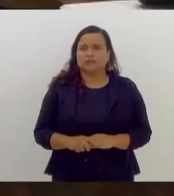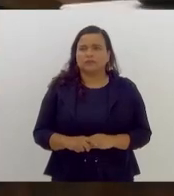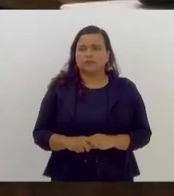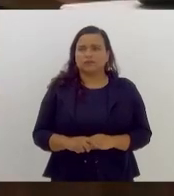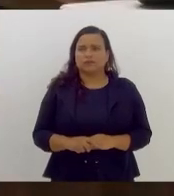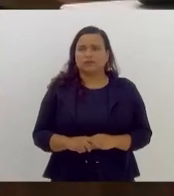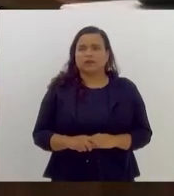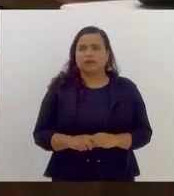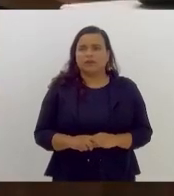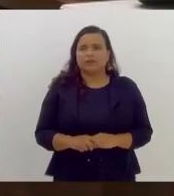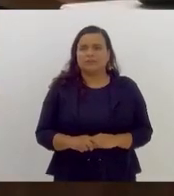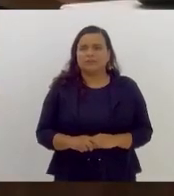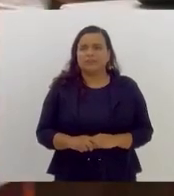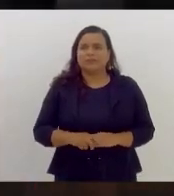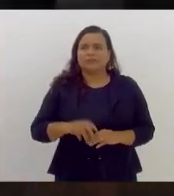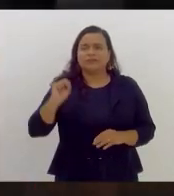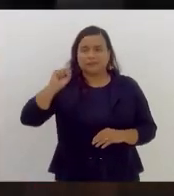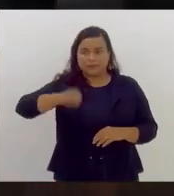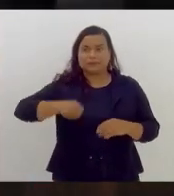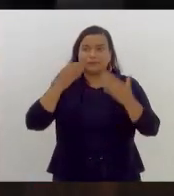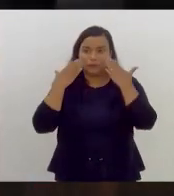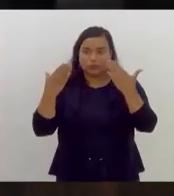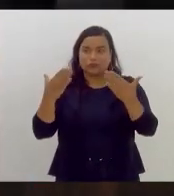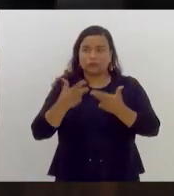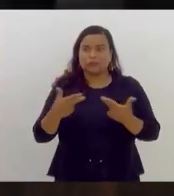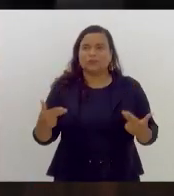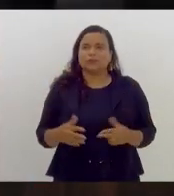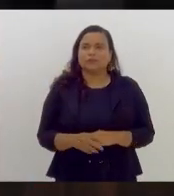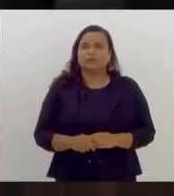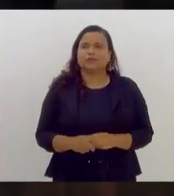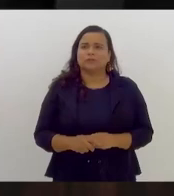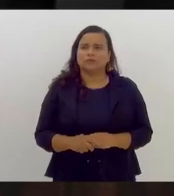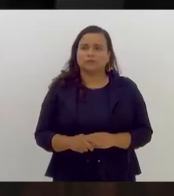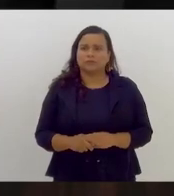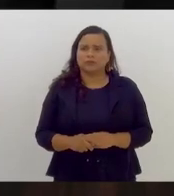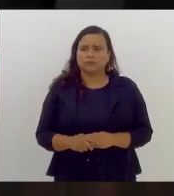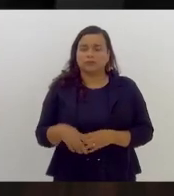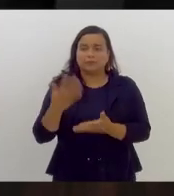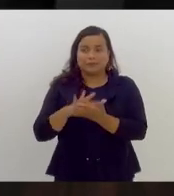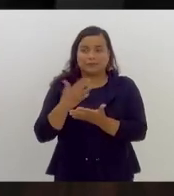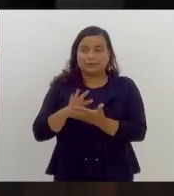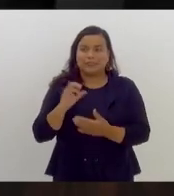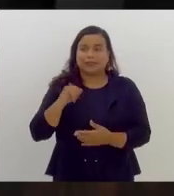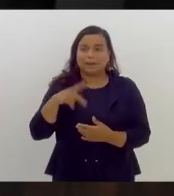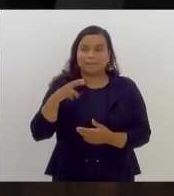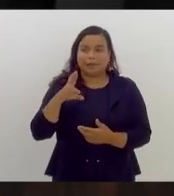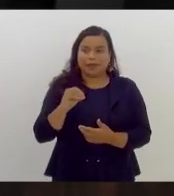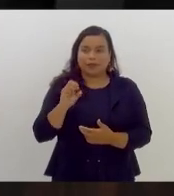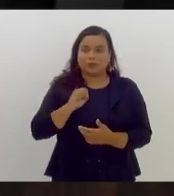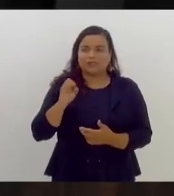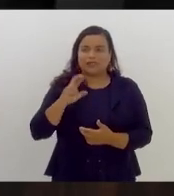Sim aos destaques, senhor presidente. Pério Serrano.